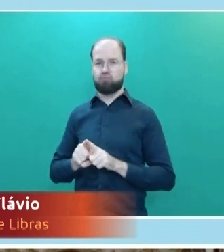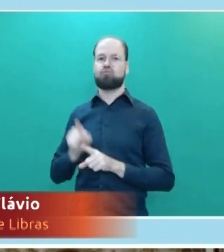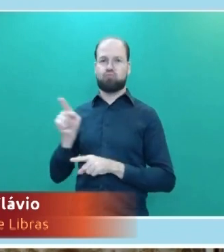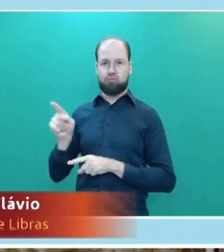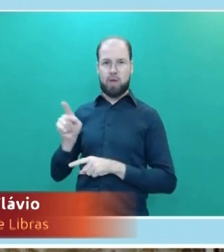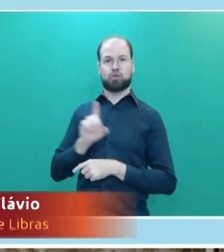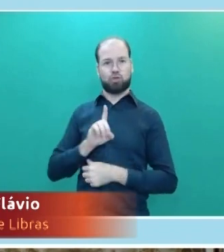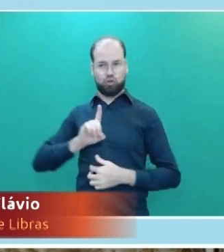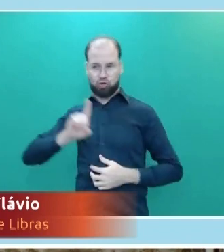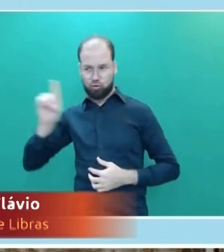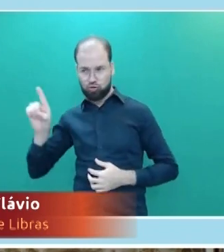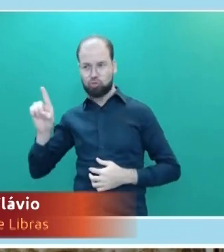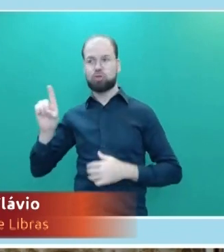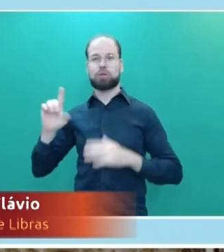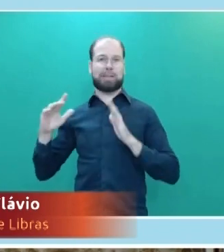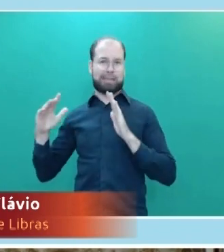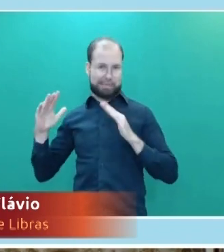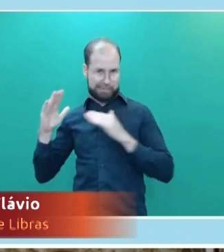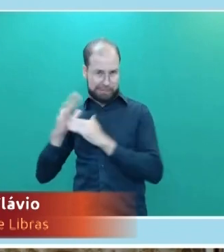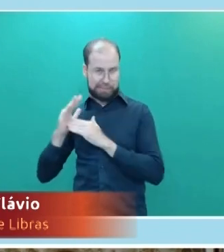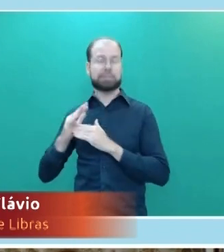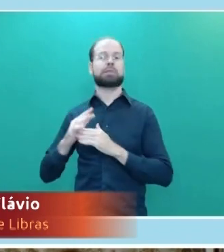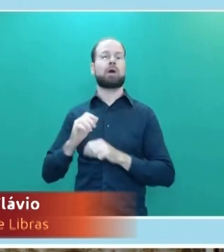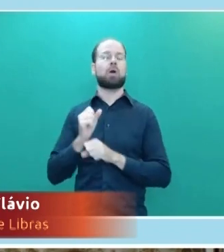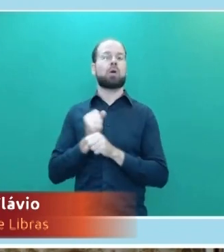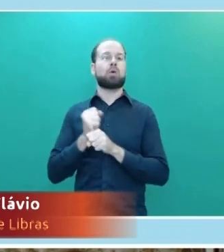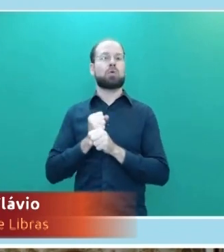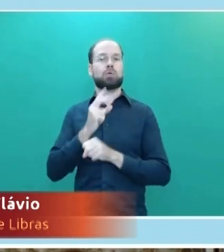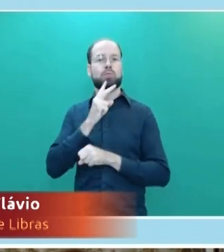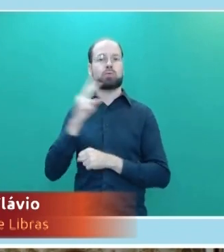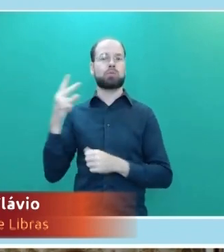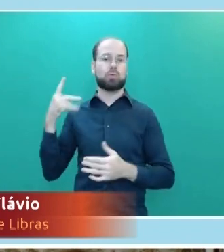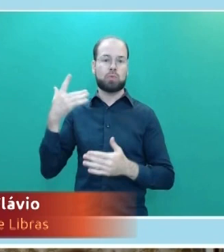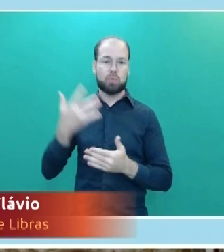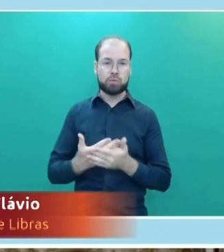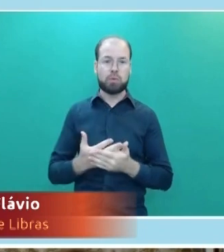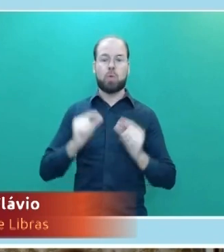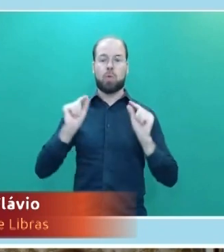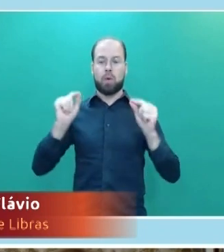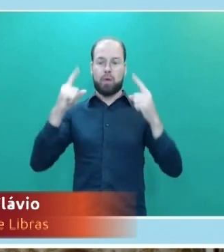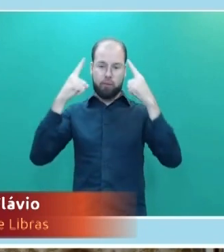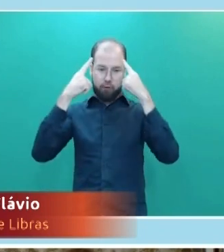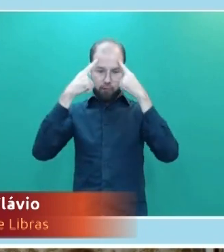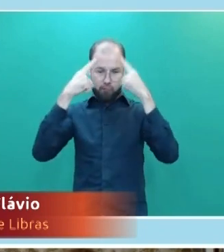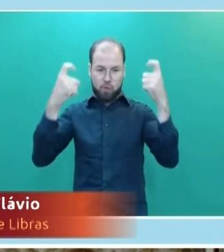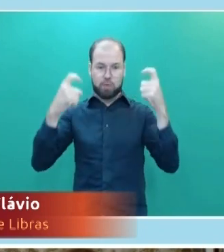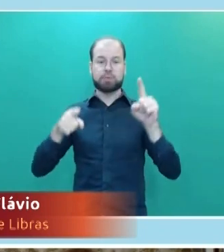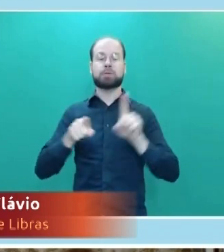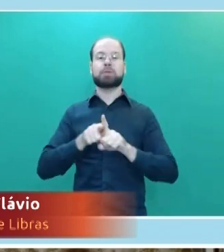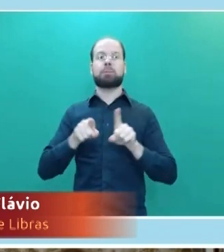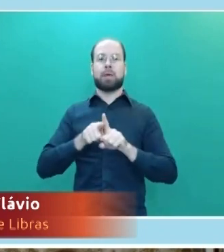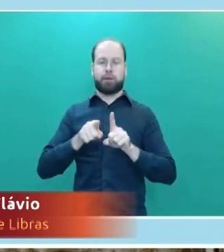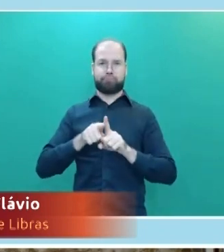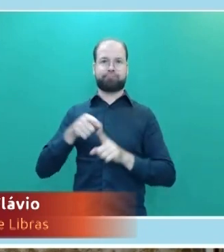crescido nos últimos anos, de muita violência, de discurso de ódio e mesmo